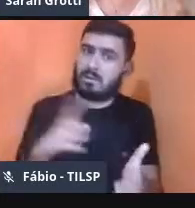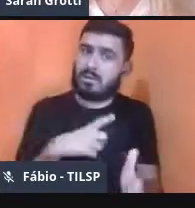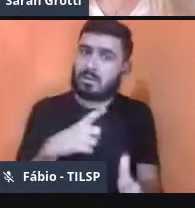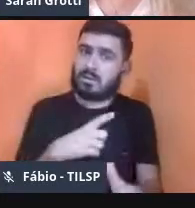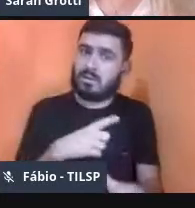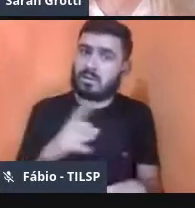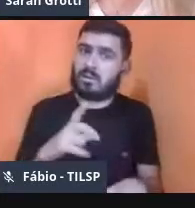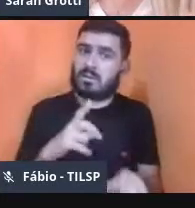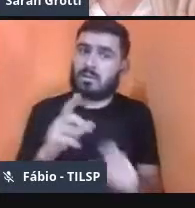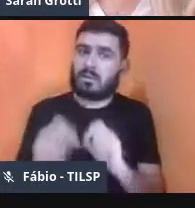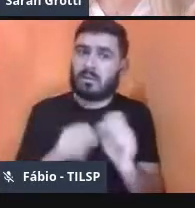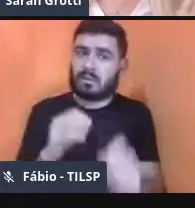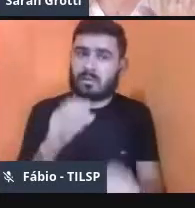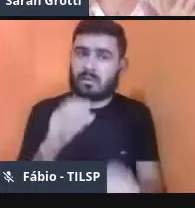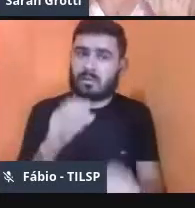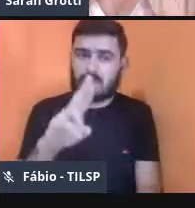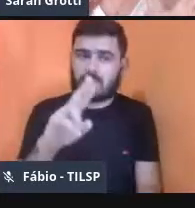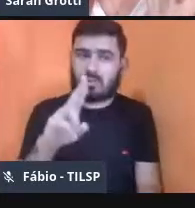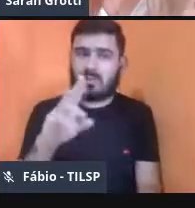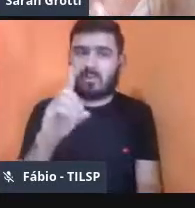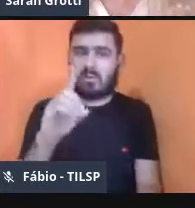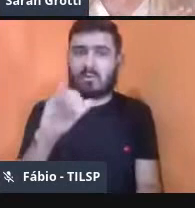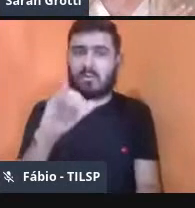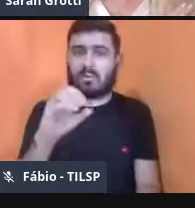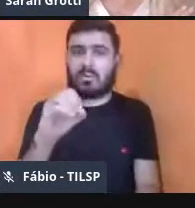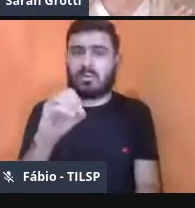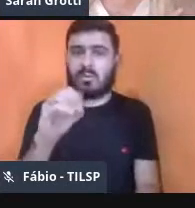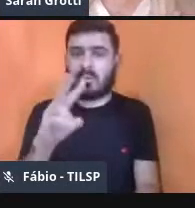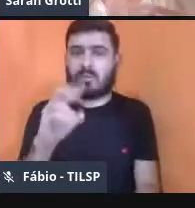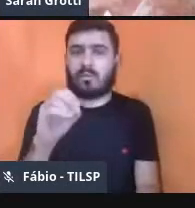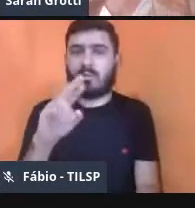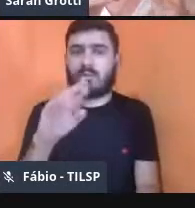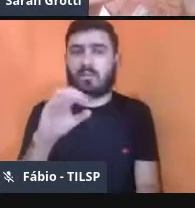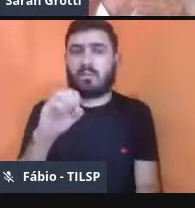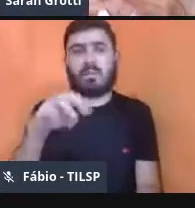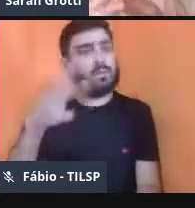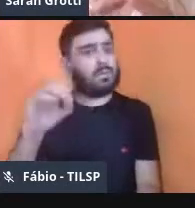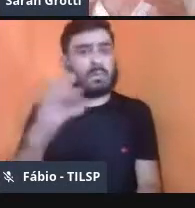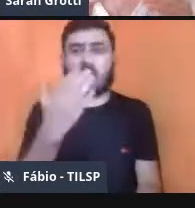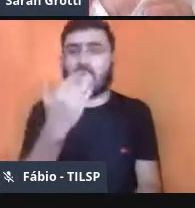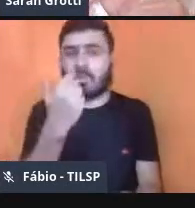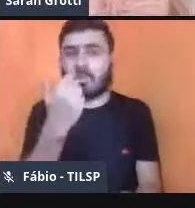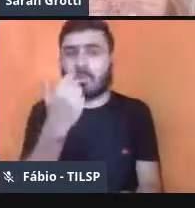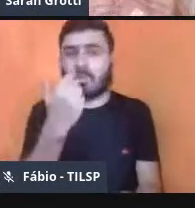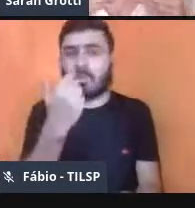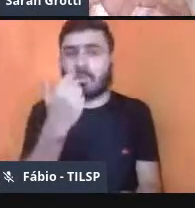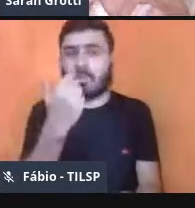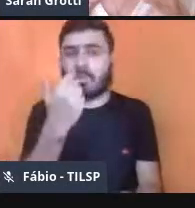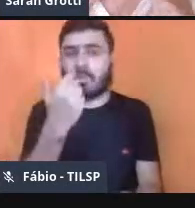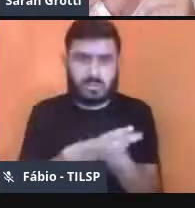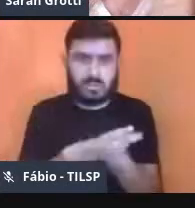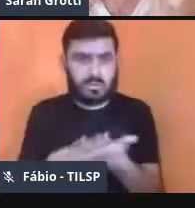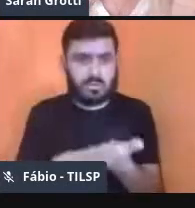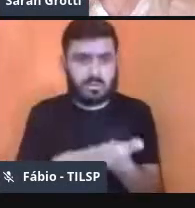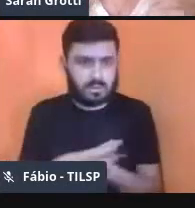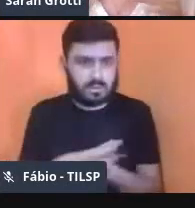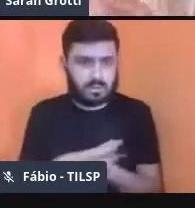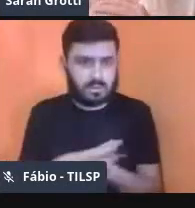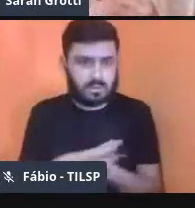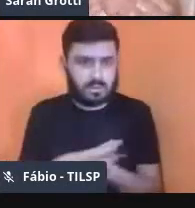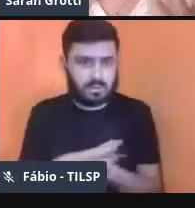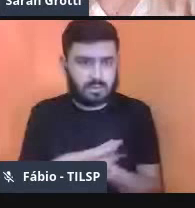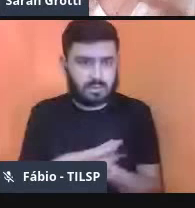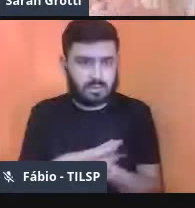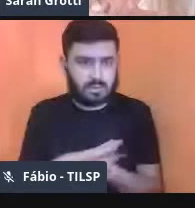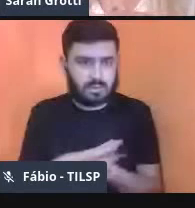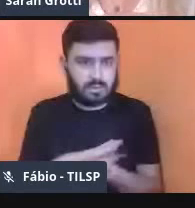como crudivorismo, que é aqueles que comem alimentos crus. Os alimentos só têm que passar, se for ao forno,